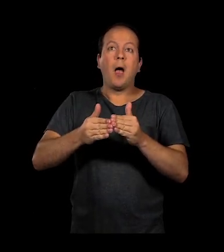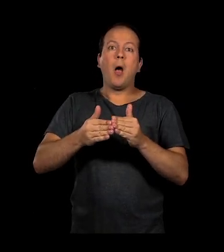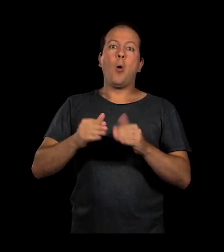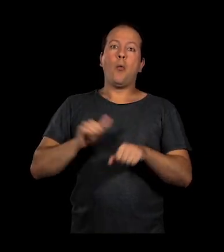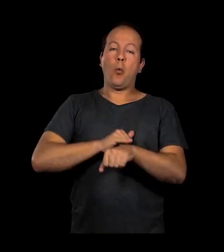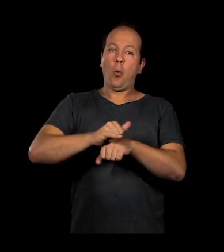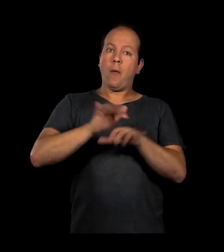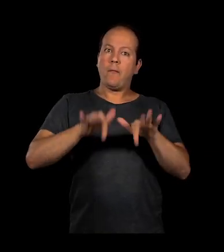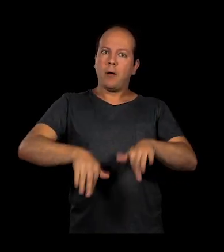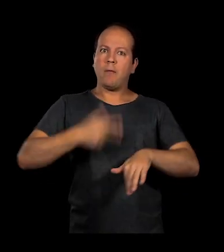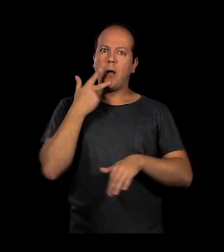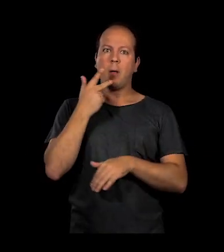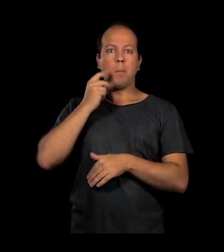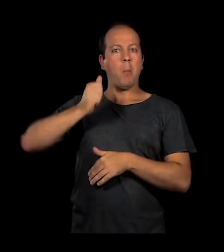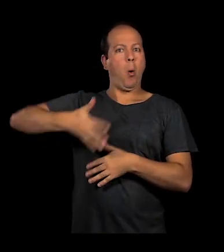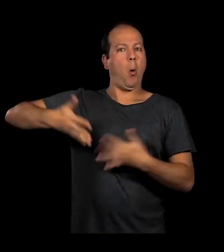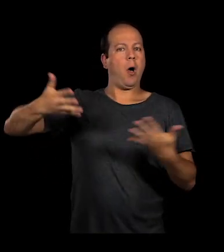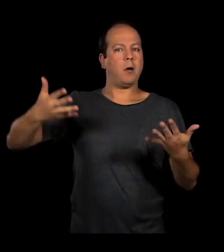cinco